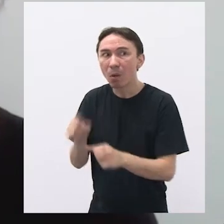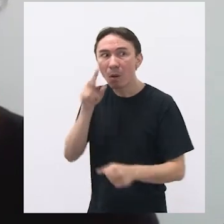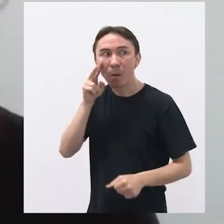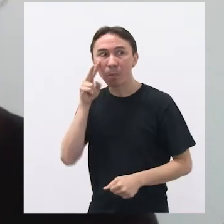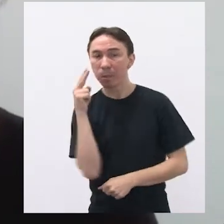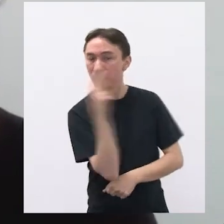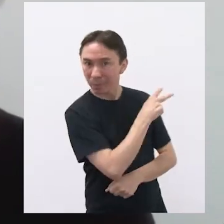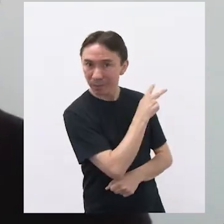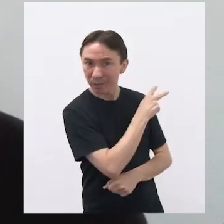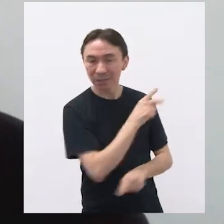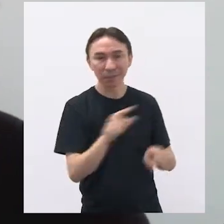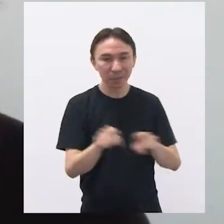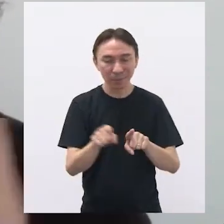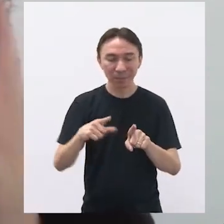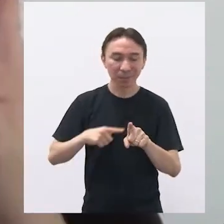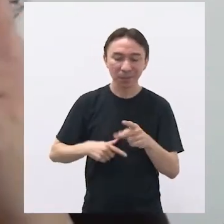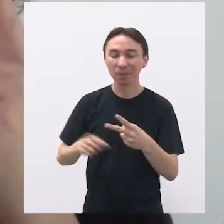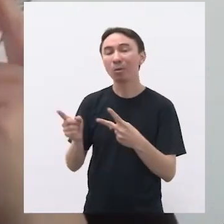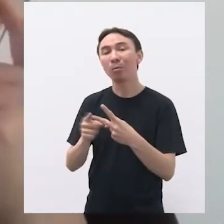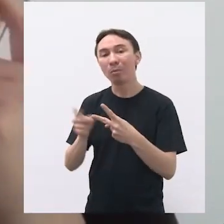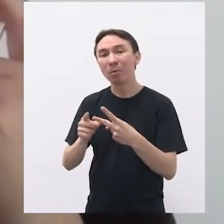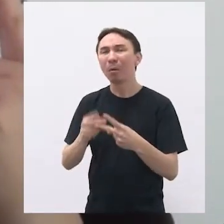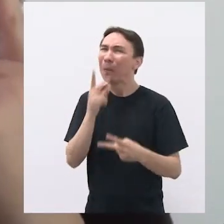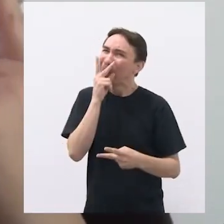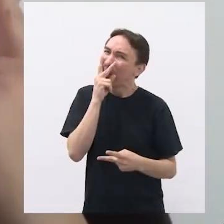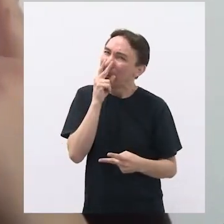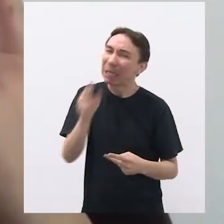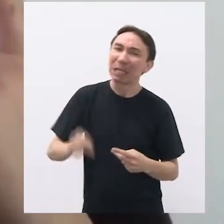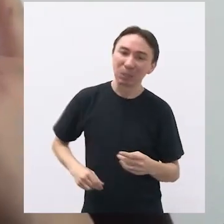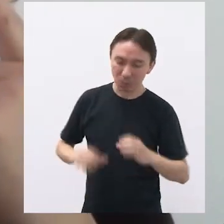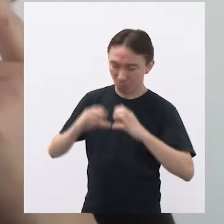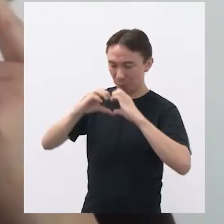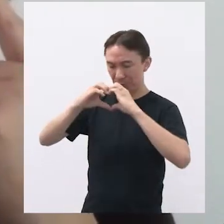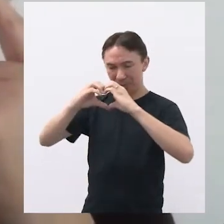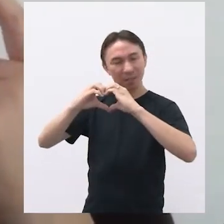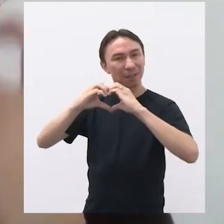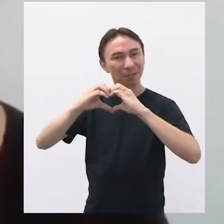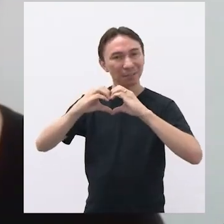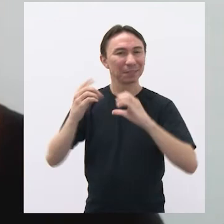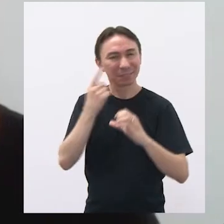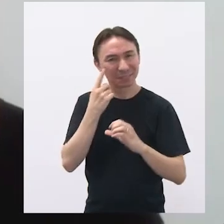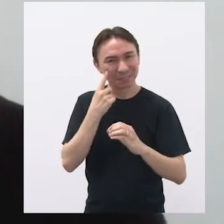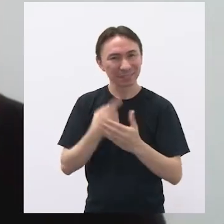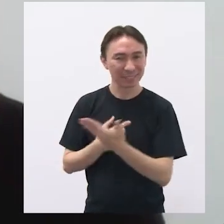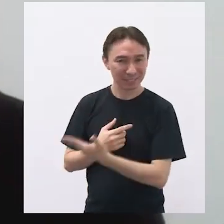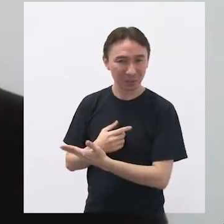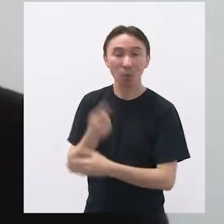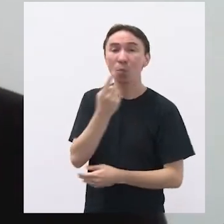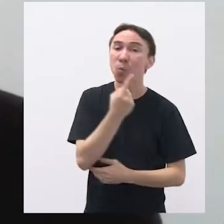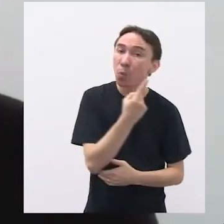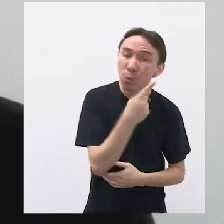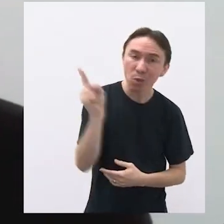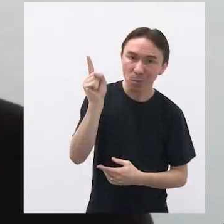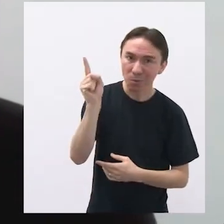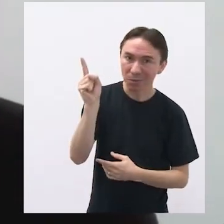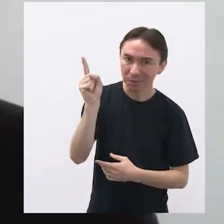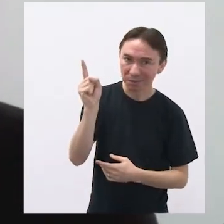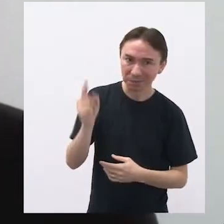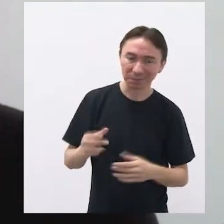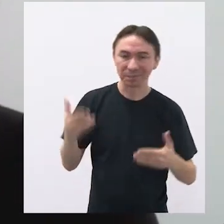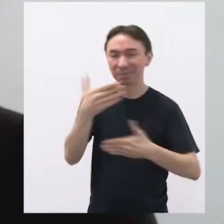coração. E esse símbolo, se vocês puderem colocar aí o PowerPoint, é o último slide da nossa apresentação.